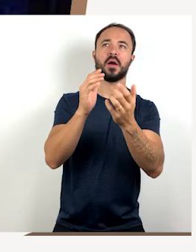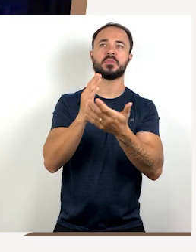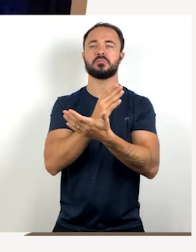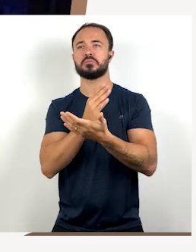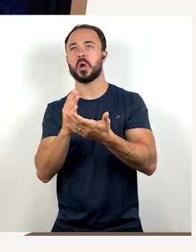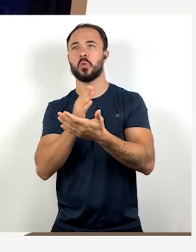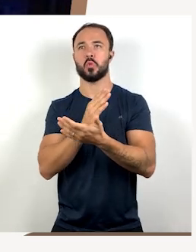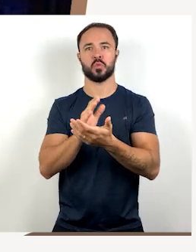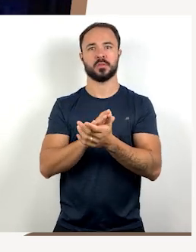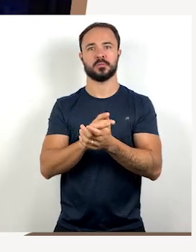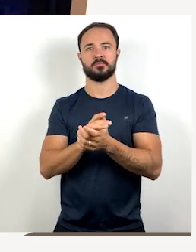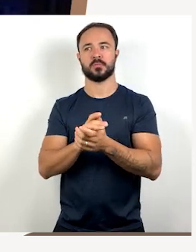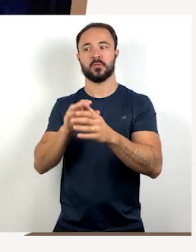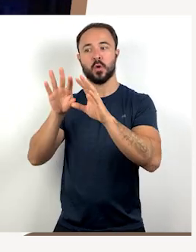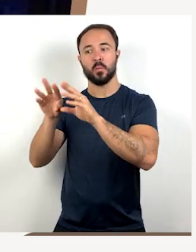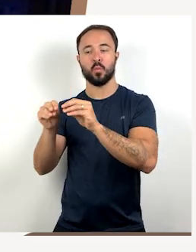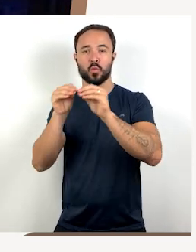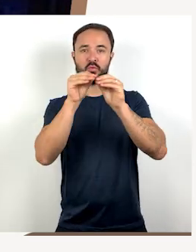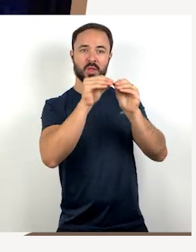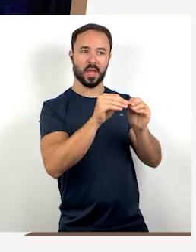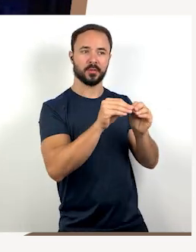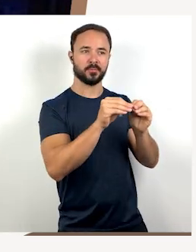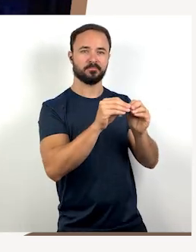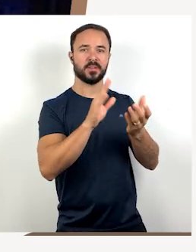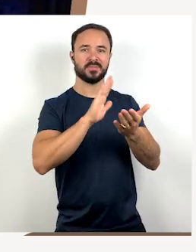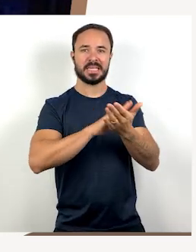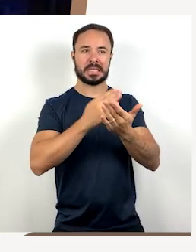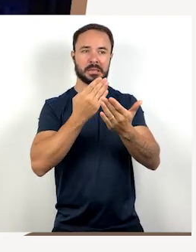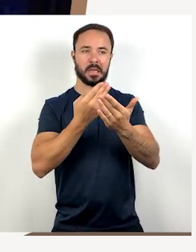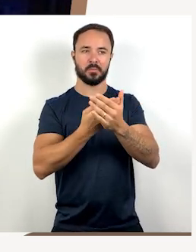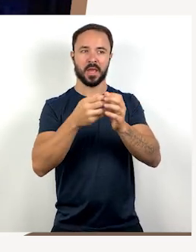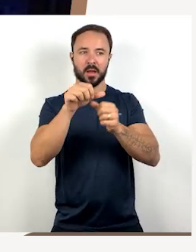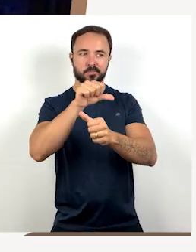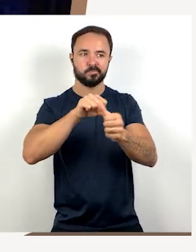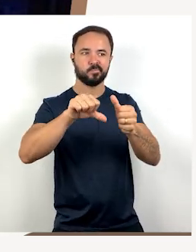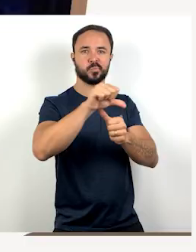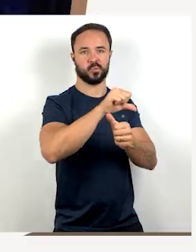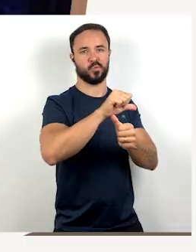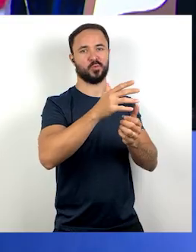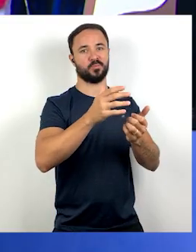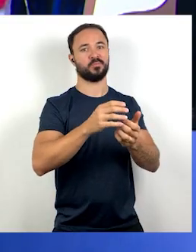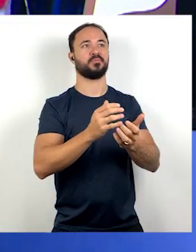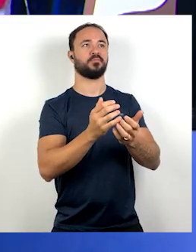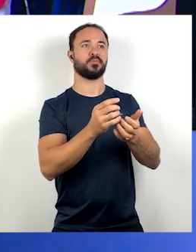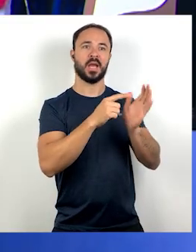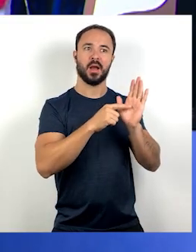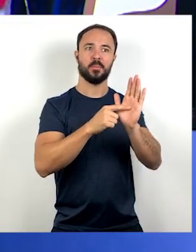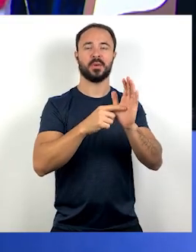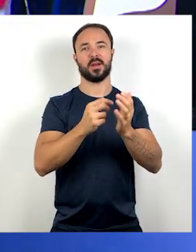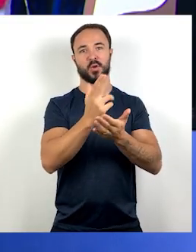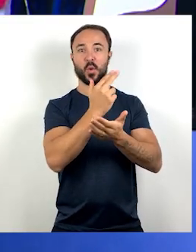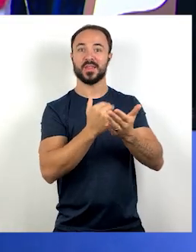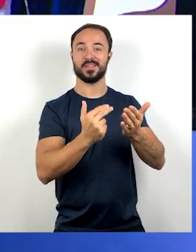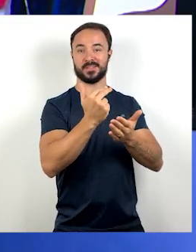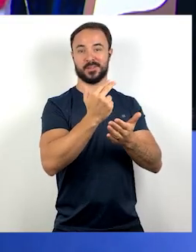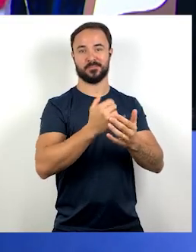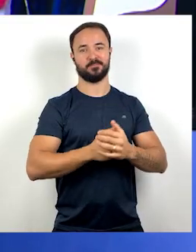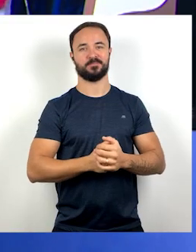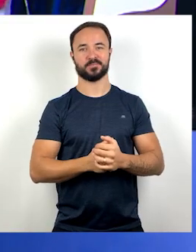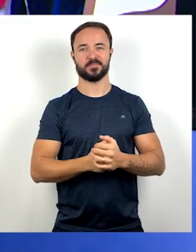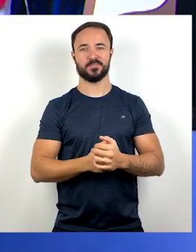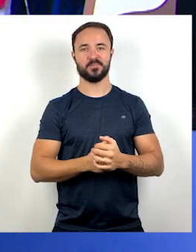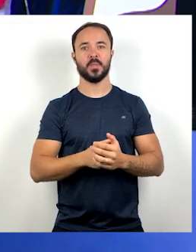diário original, nós temos interpretações com imagens, com cores. Nós temos também,